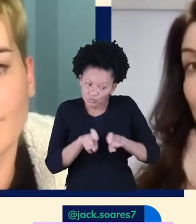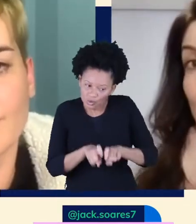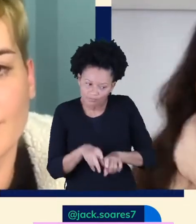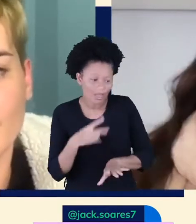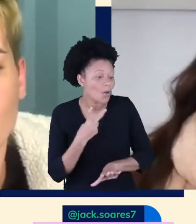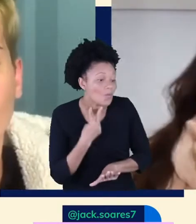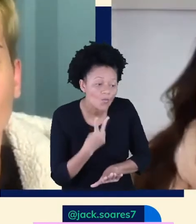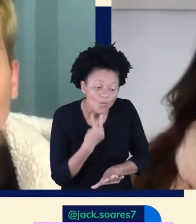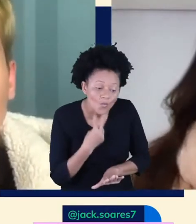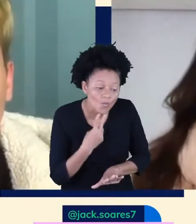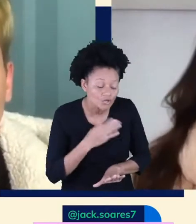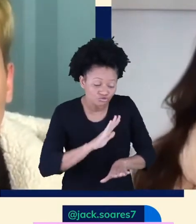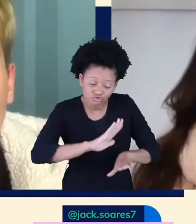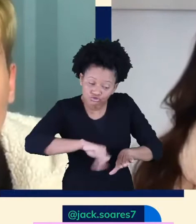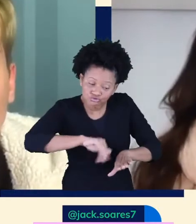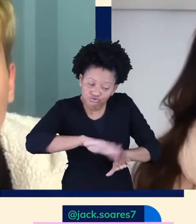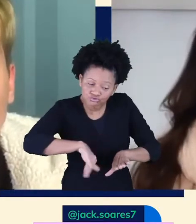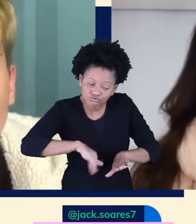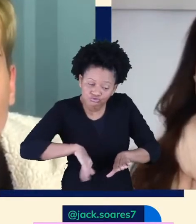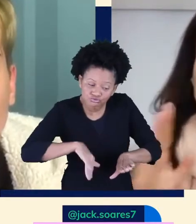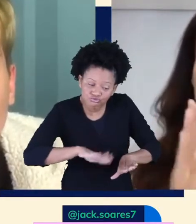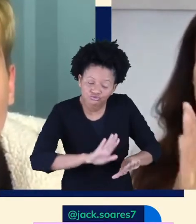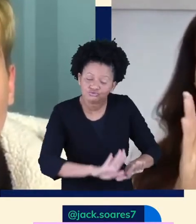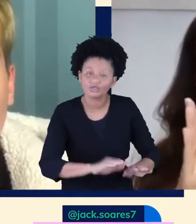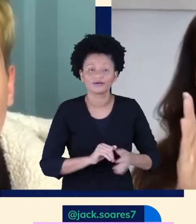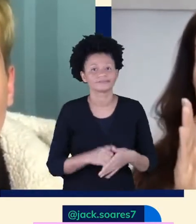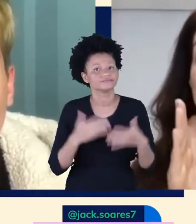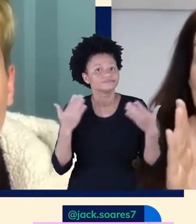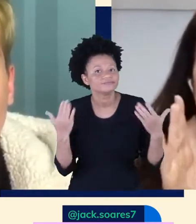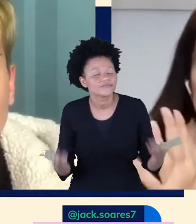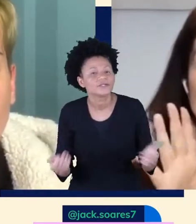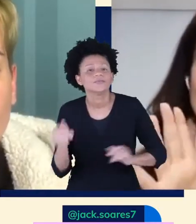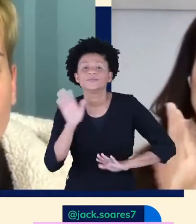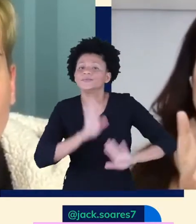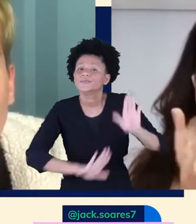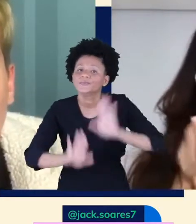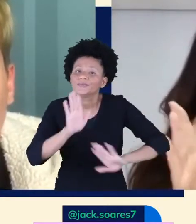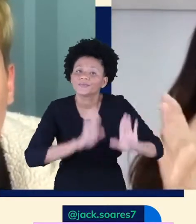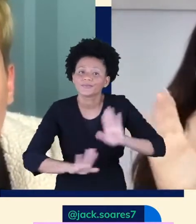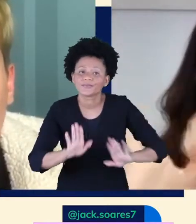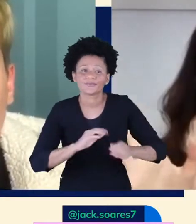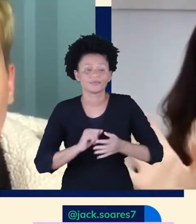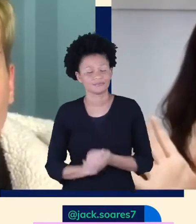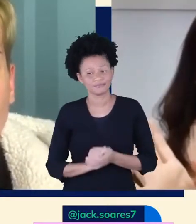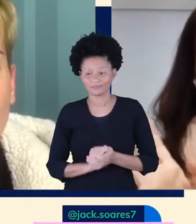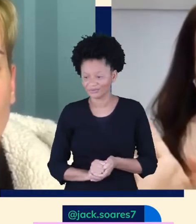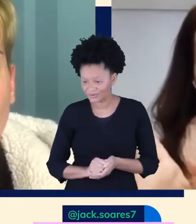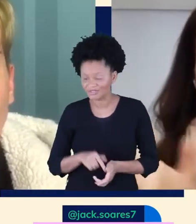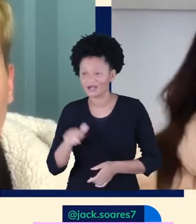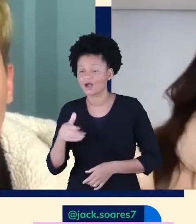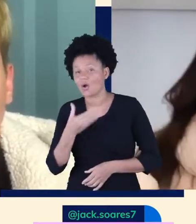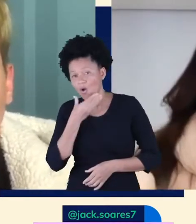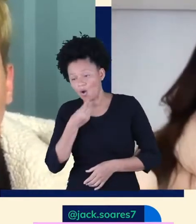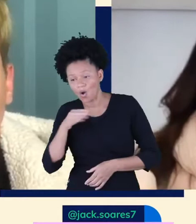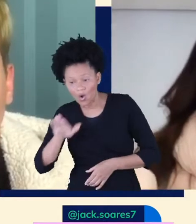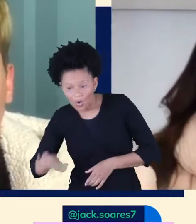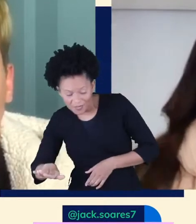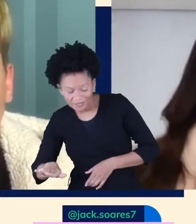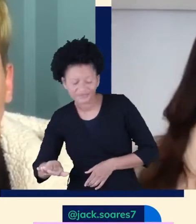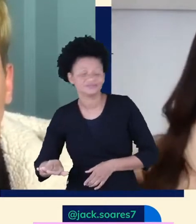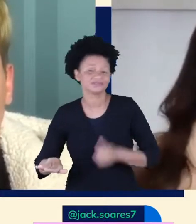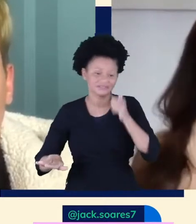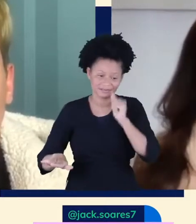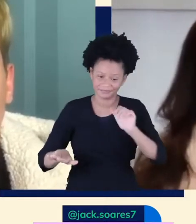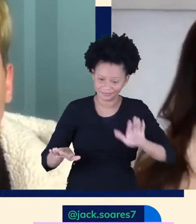pode, tira a mãozinha daí, né? Então, a gente tem que tomar cuidado, porque nenhuma das atitudes é saudável.